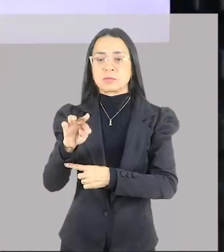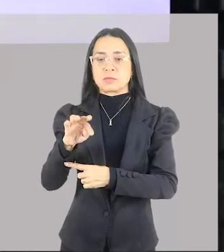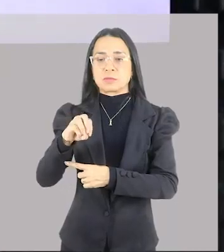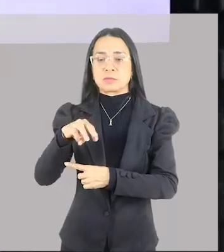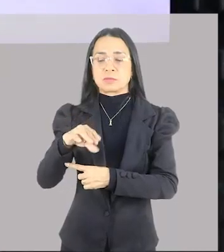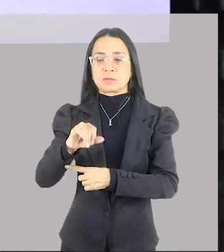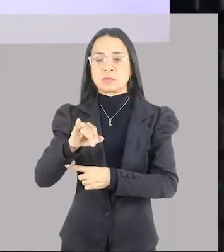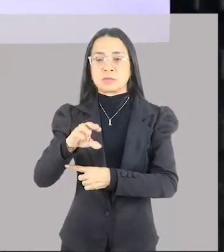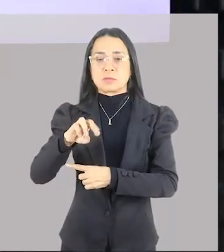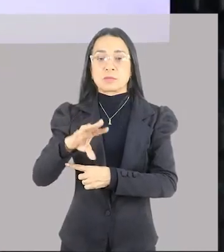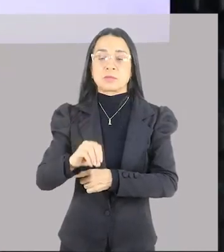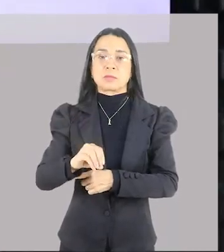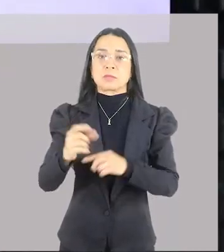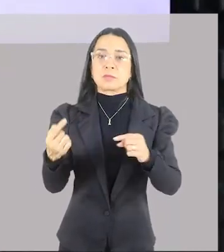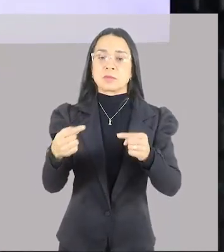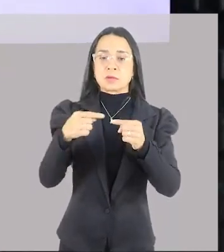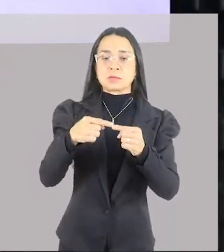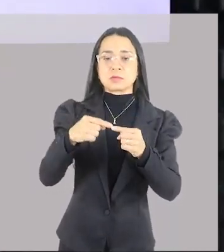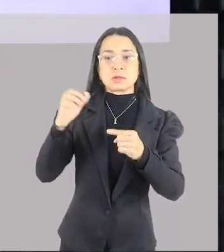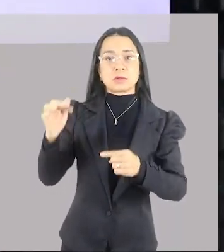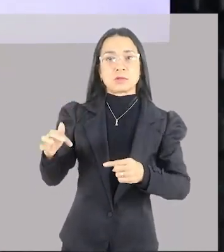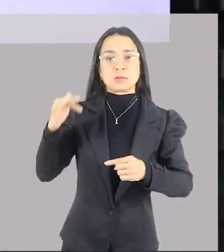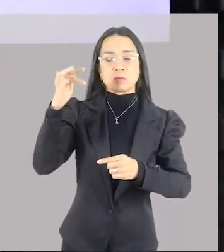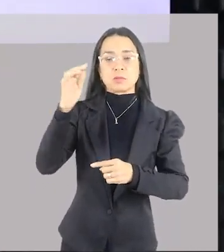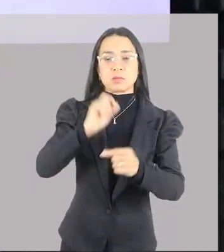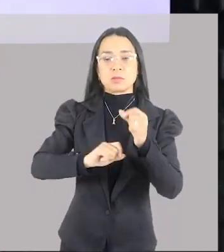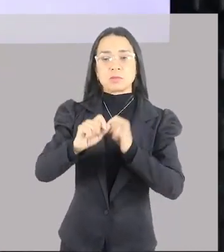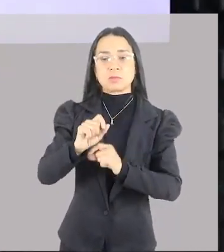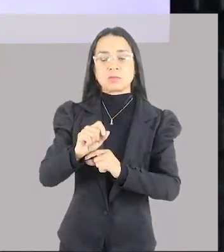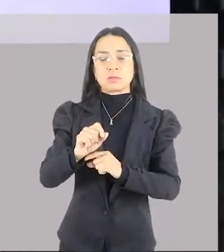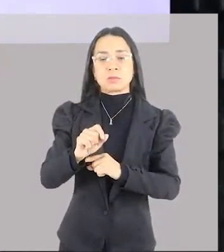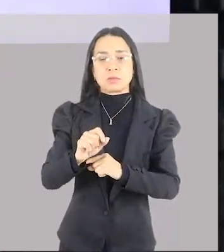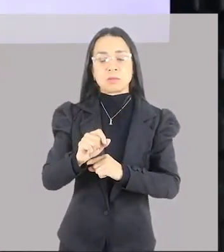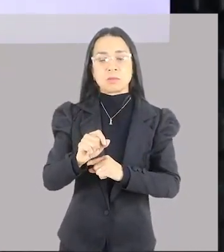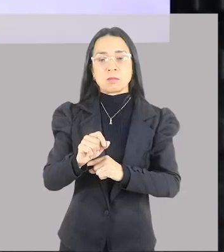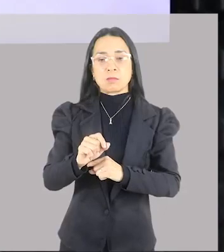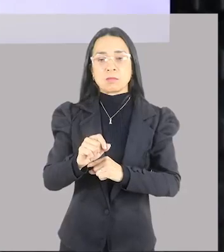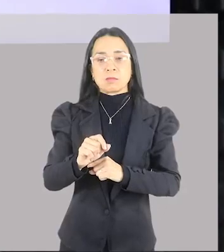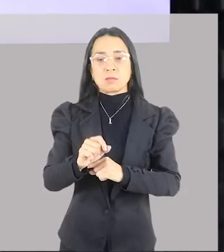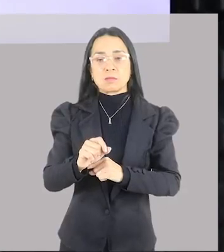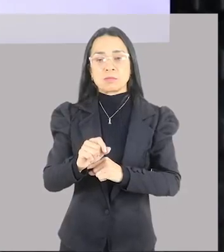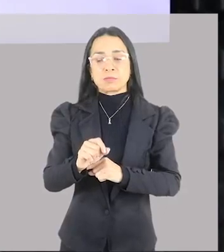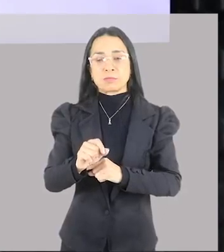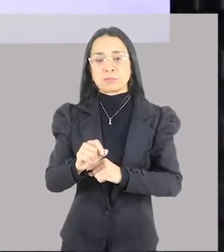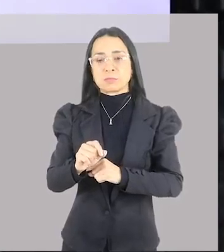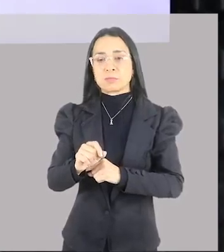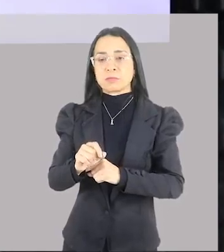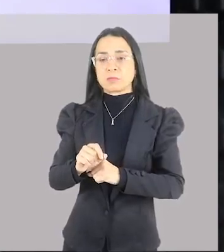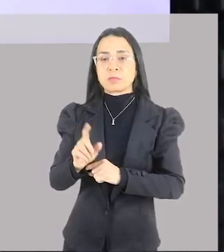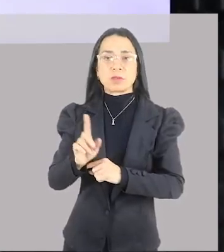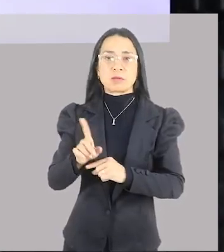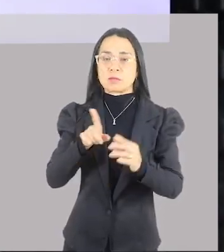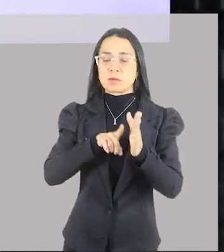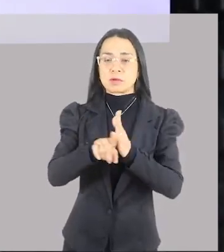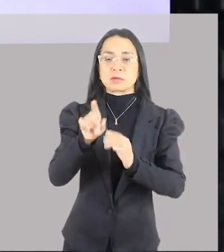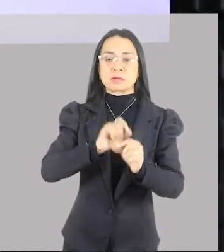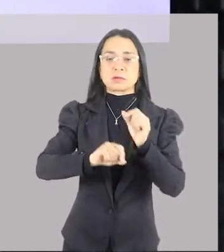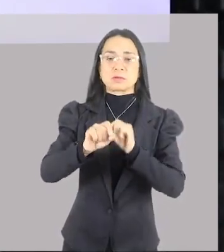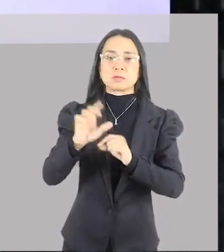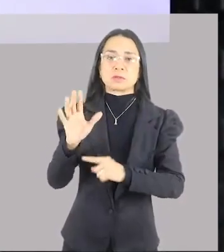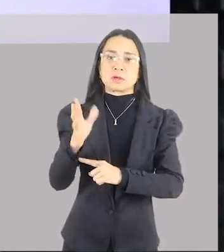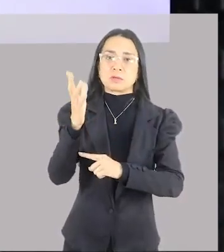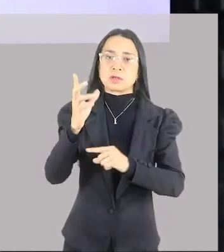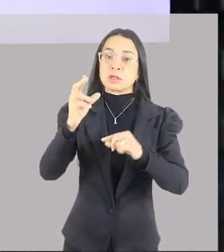referência estaria muito mais associado ao futurismo, né? Não associado à questão de situações